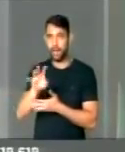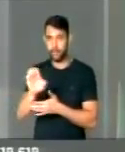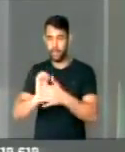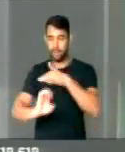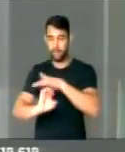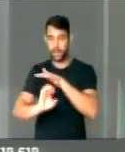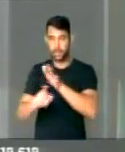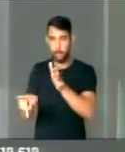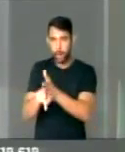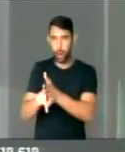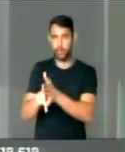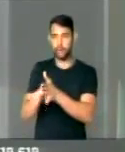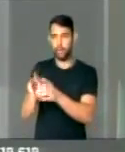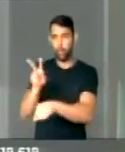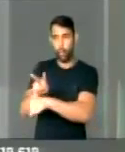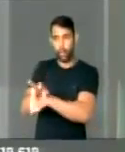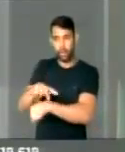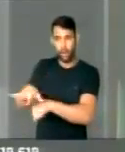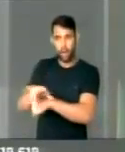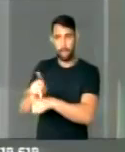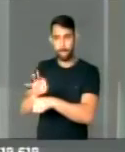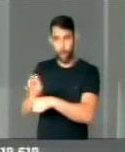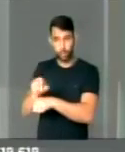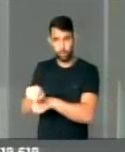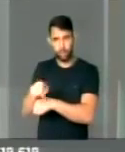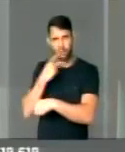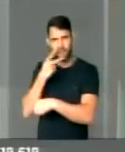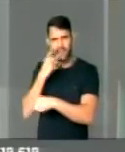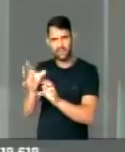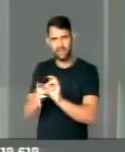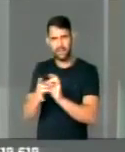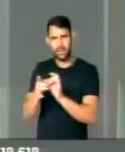Empresa Maranhense de Administração Portuária, agora estão falando em